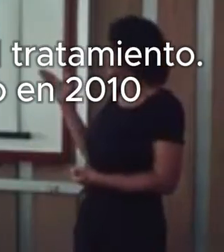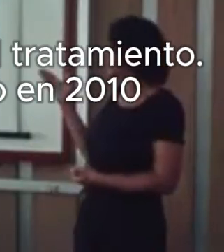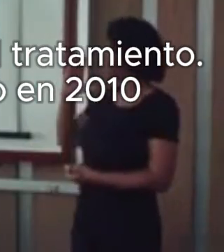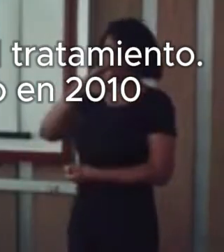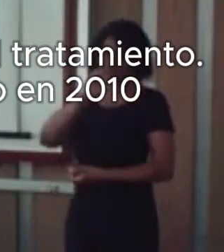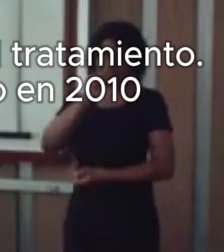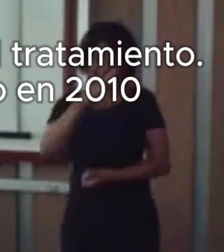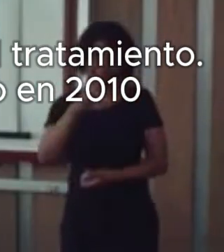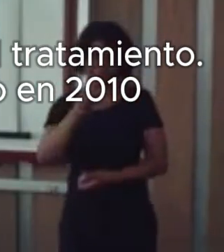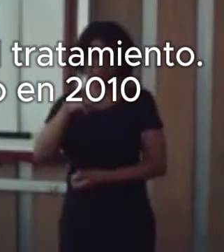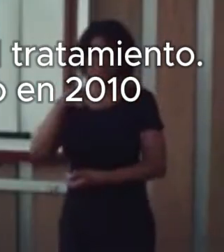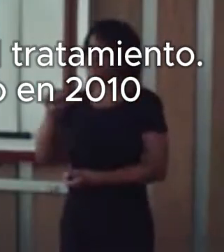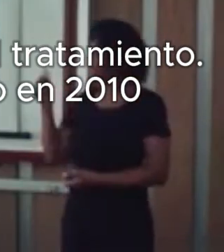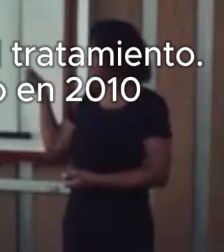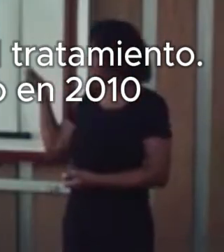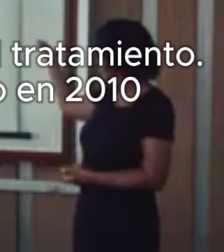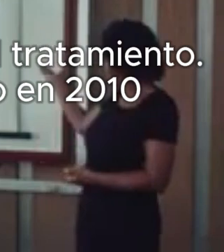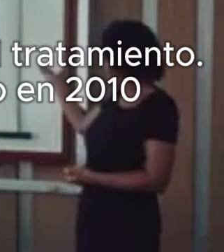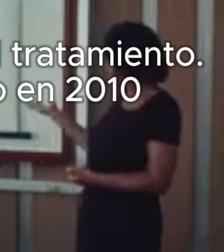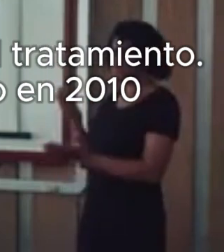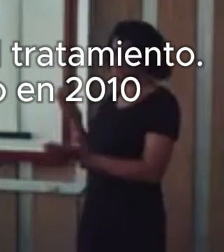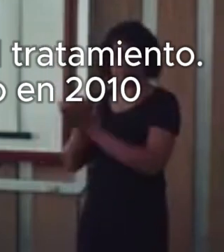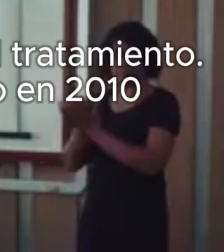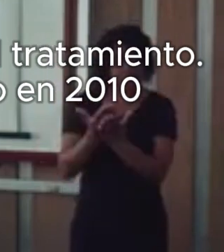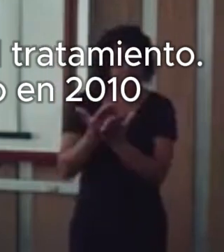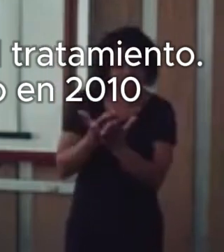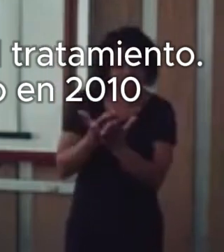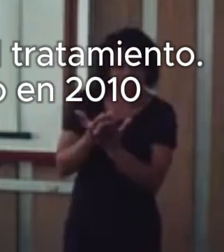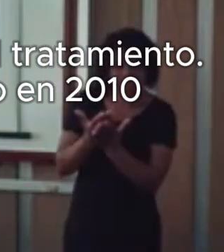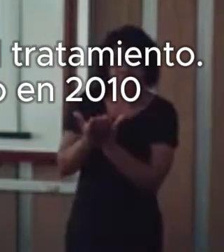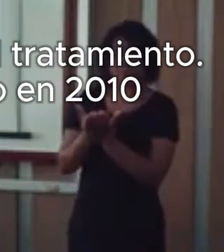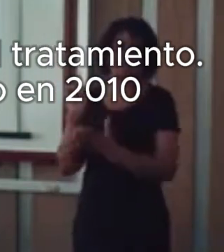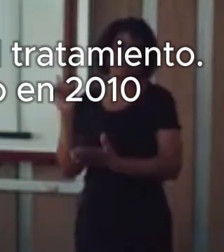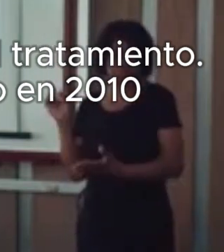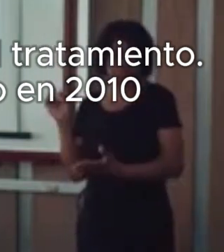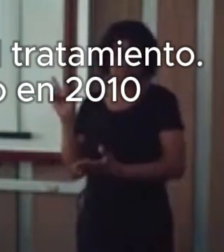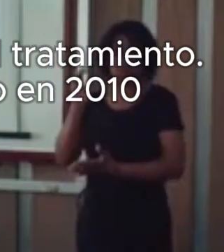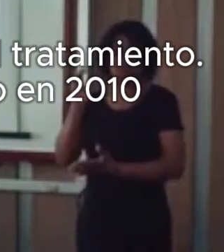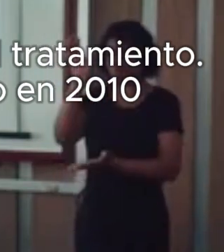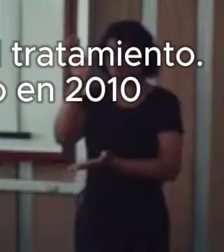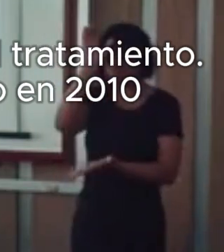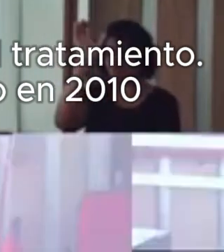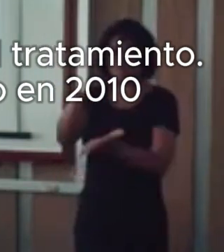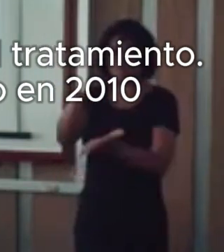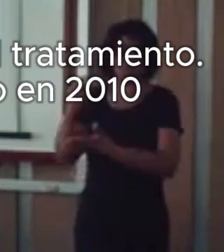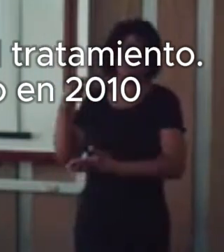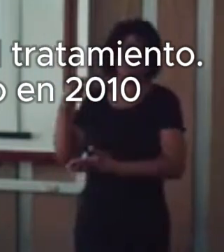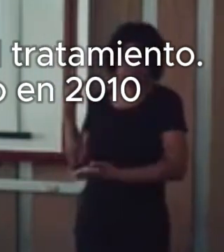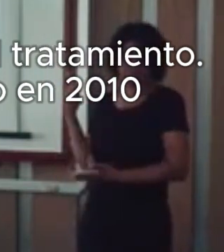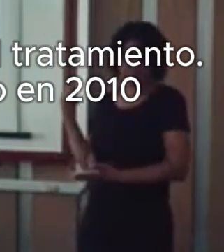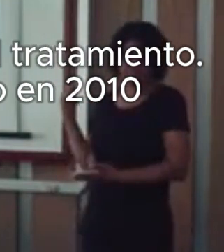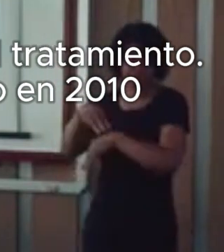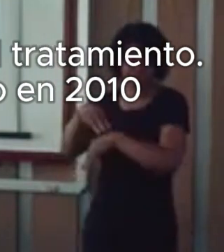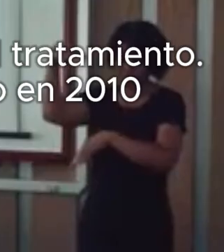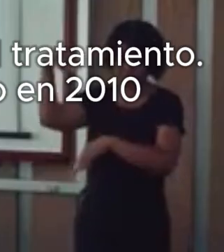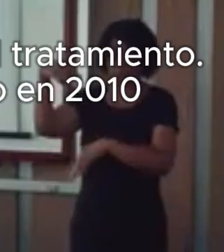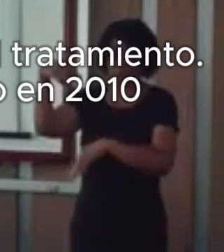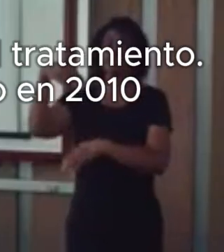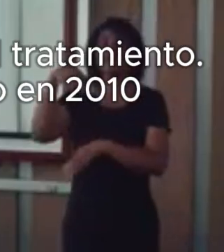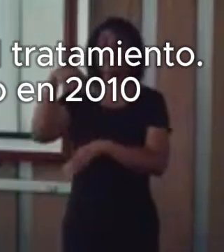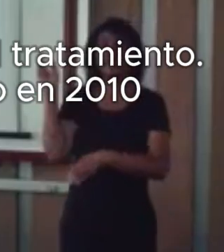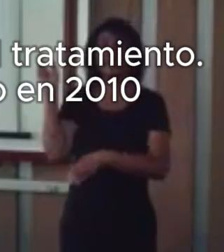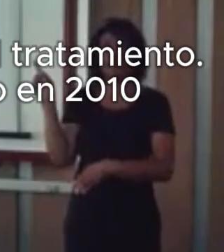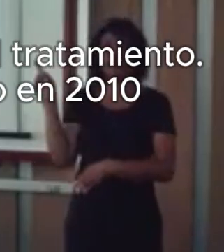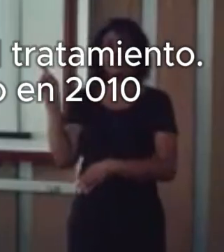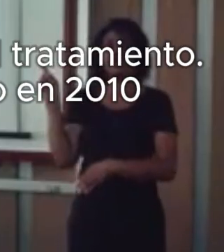que foi a minha aluna que fez a maior parte desse trabalho. Tá? Foi a tese de mestrado dela, aqueles estudos do efeito